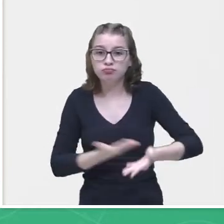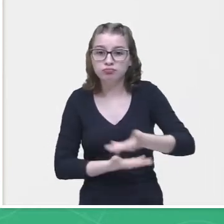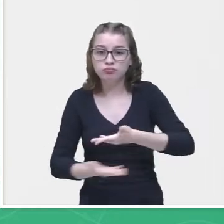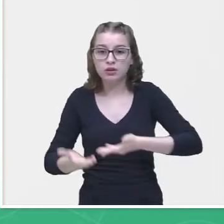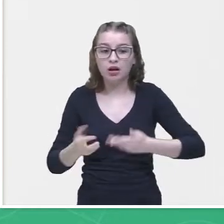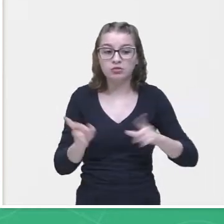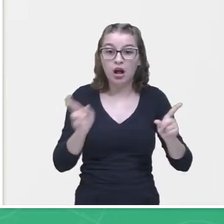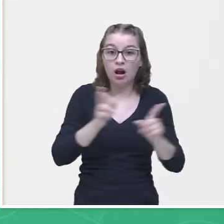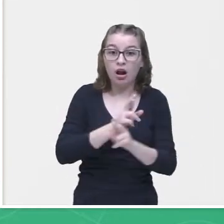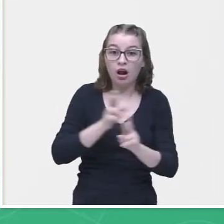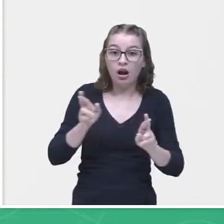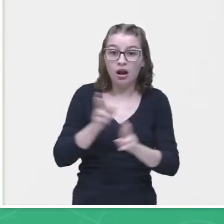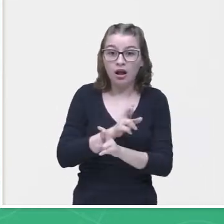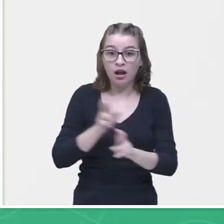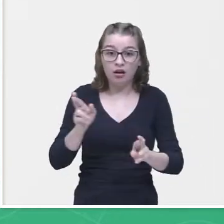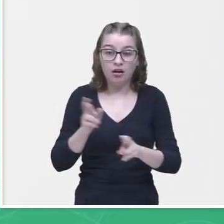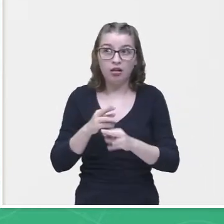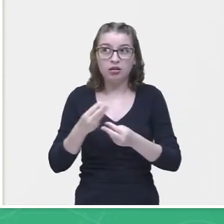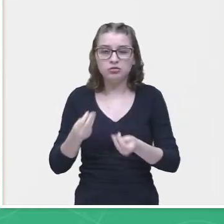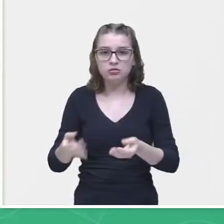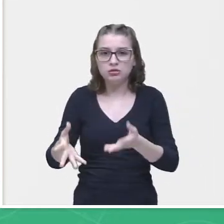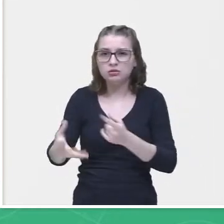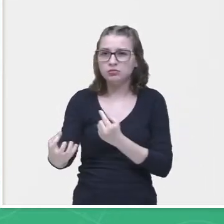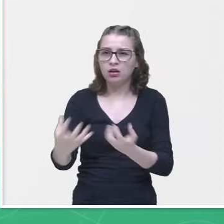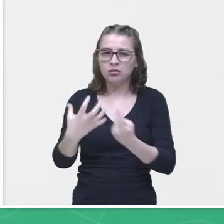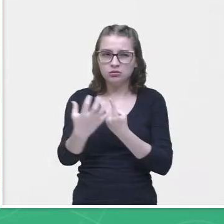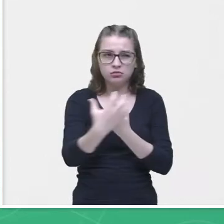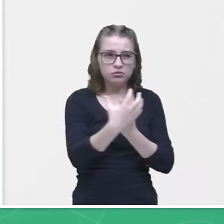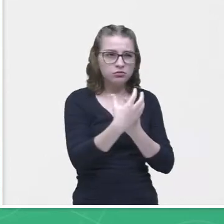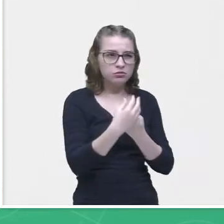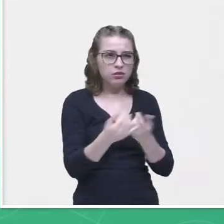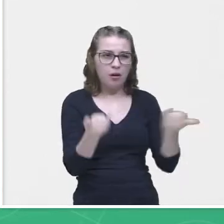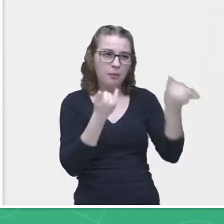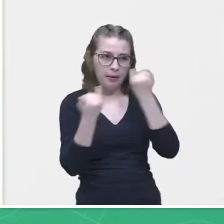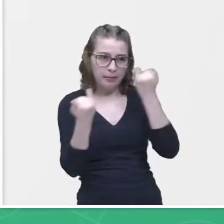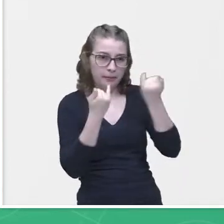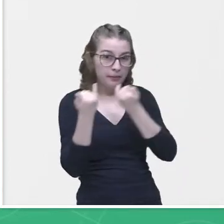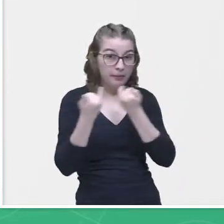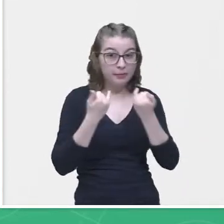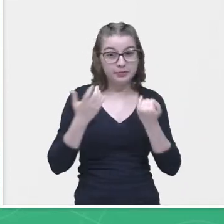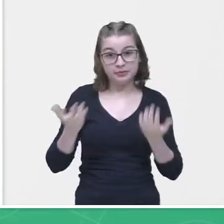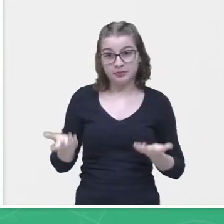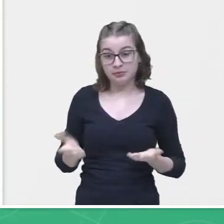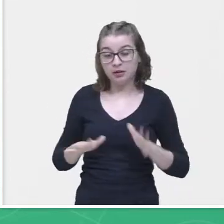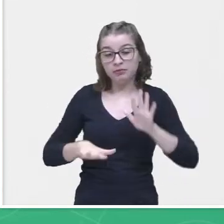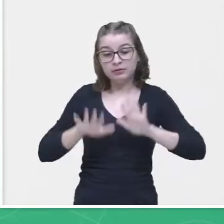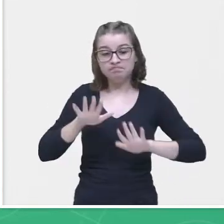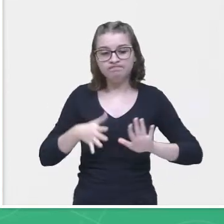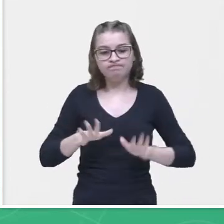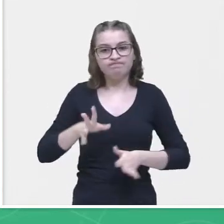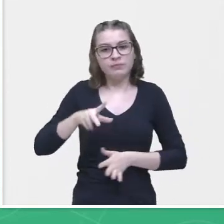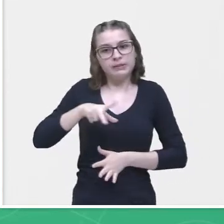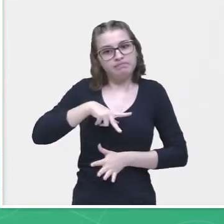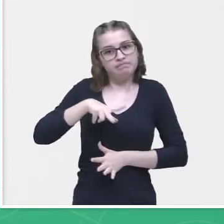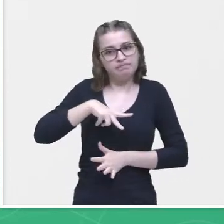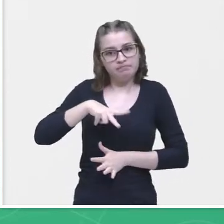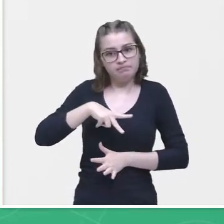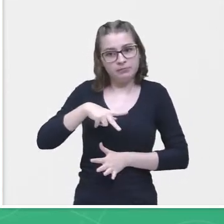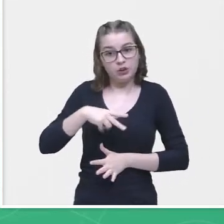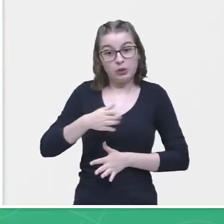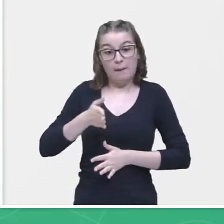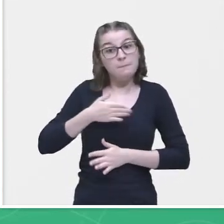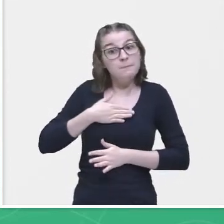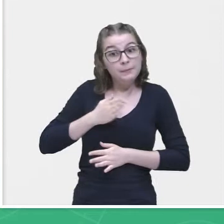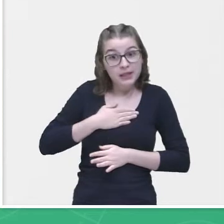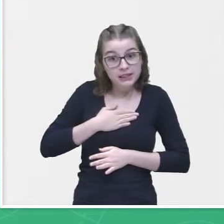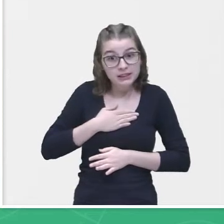o quanto de informação eu tive também, tudo isso aí. Então, é a maneira particular de olhar um fato. É